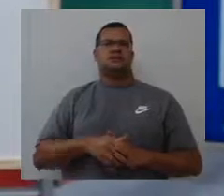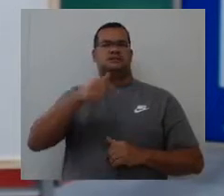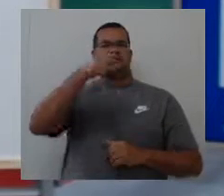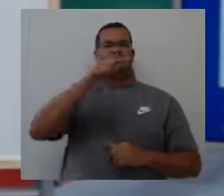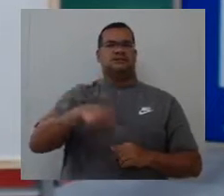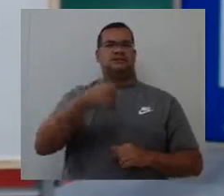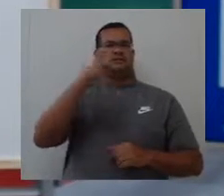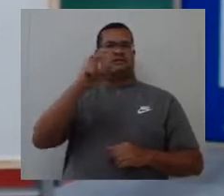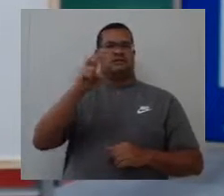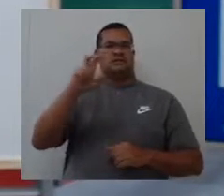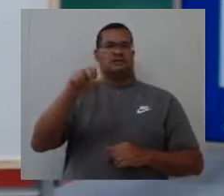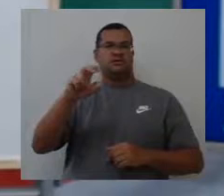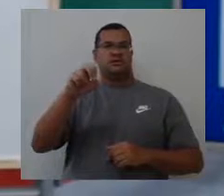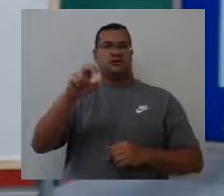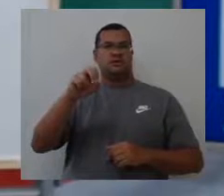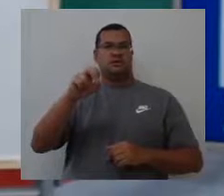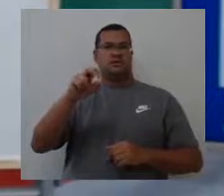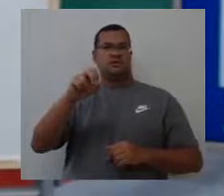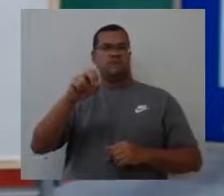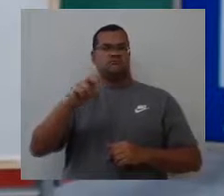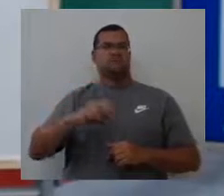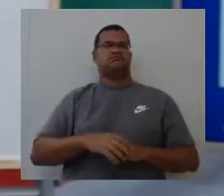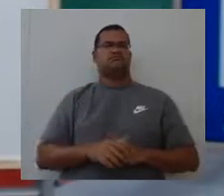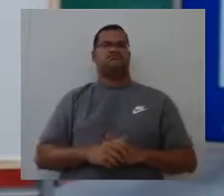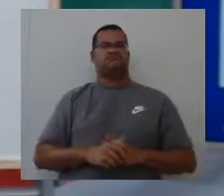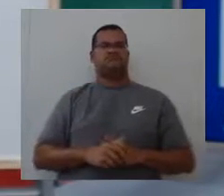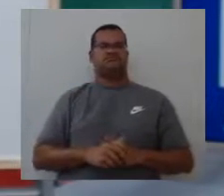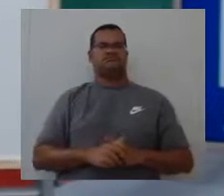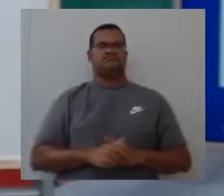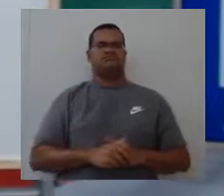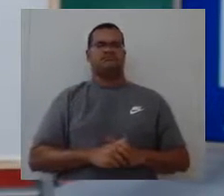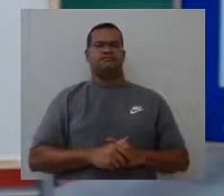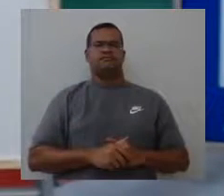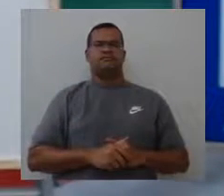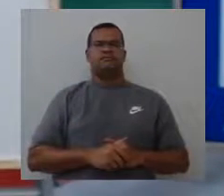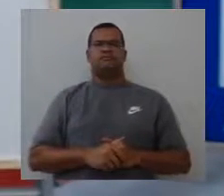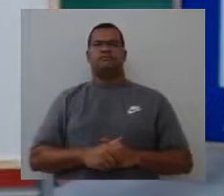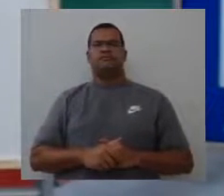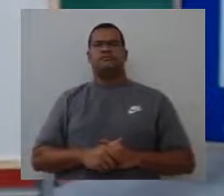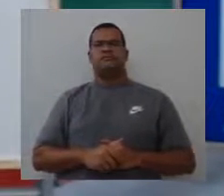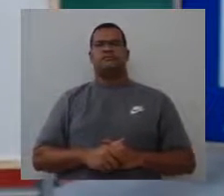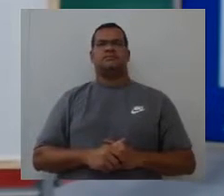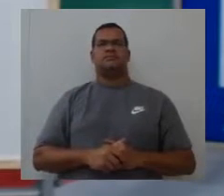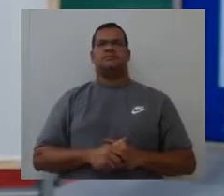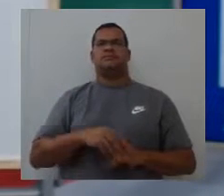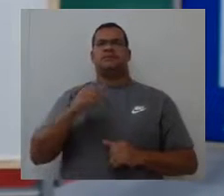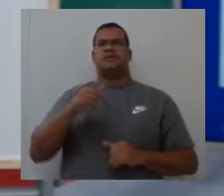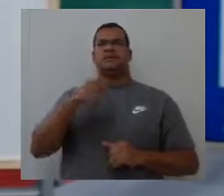7,50. Olha só, eu vou colocar uma vírgula aqui, ó, depois de duas casas decimais,